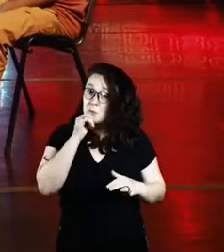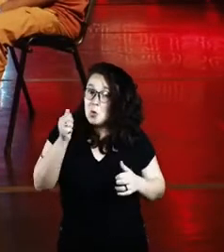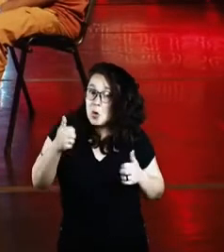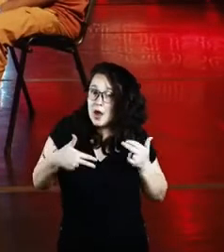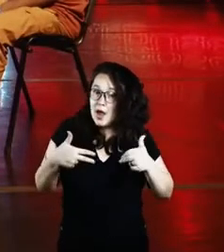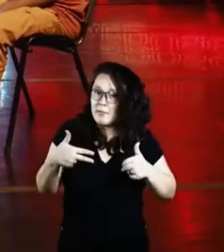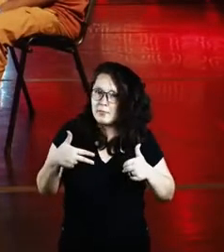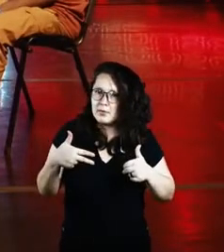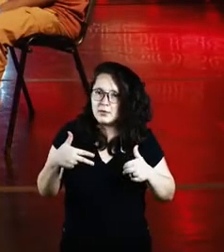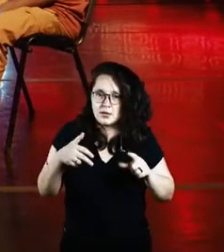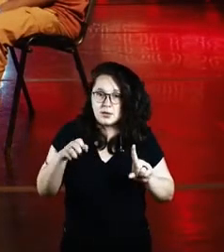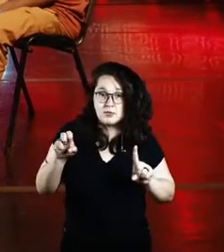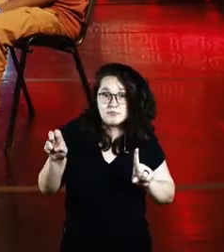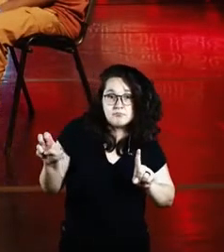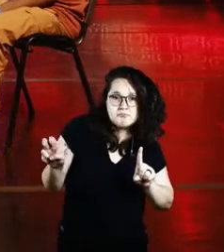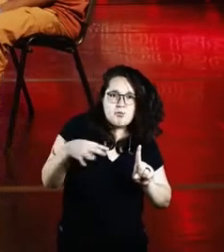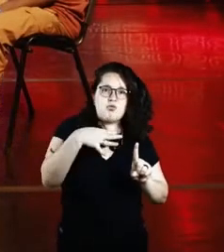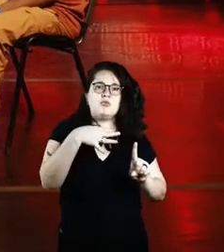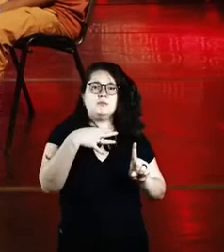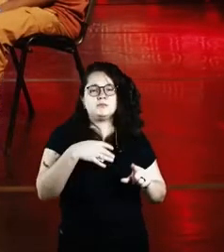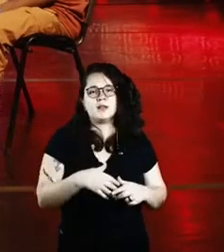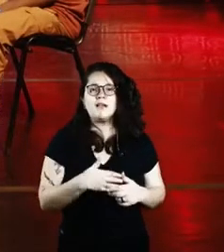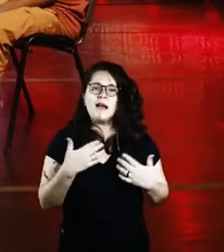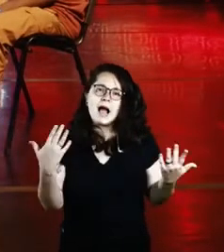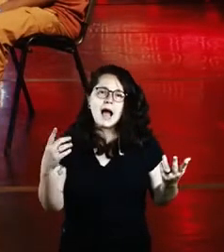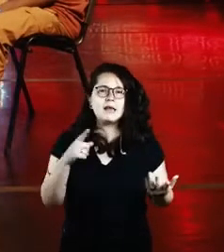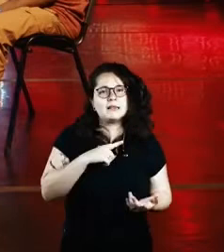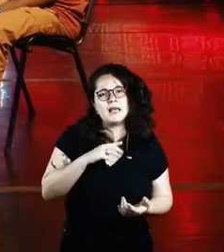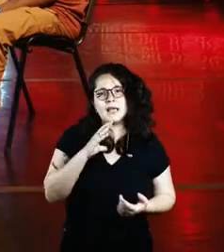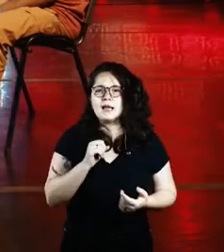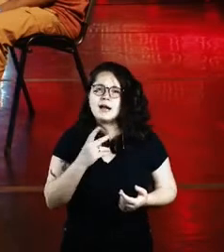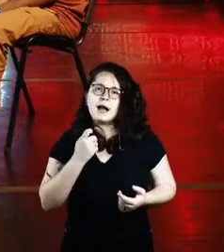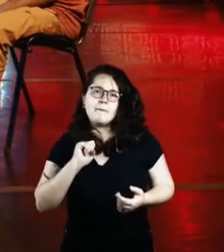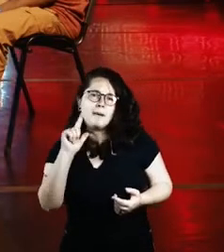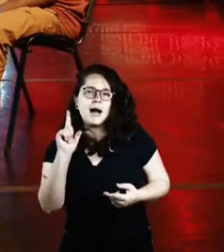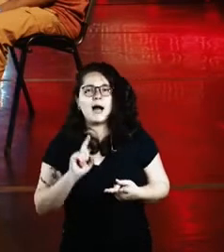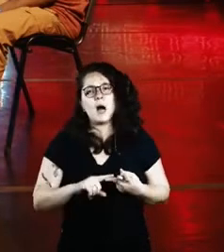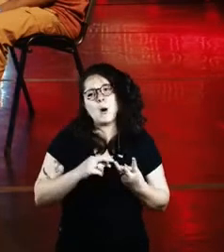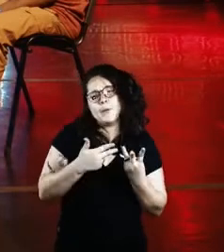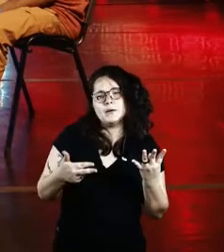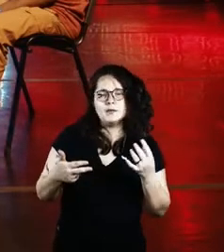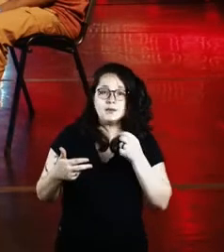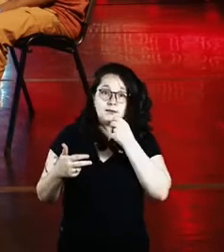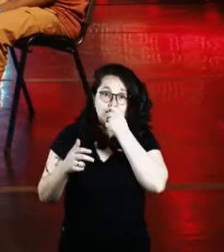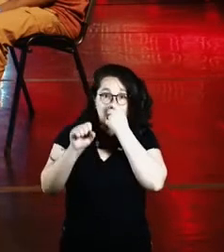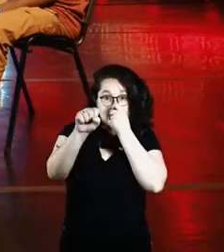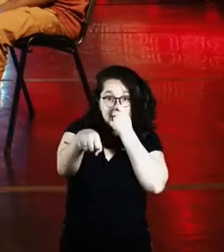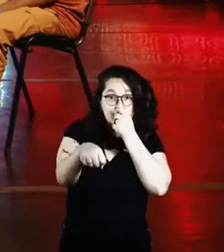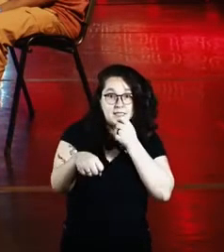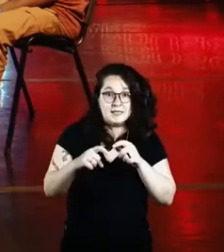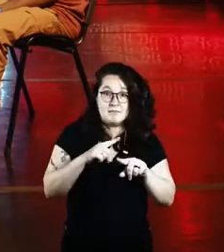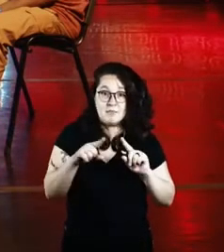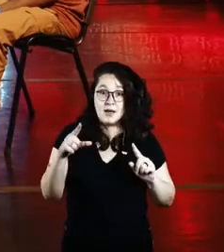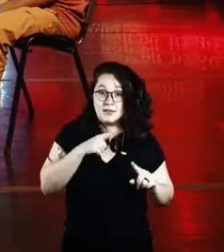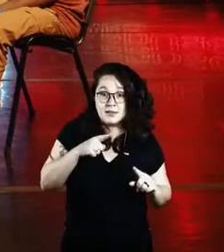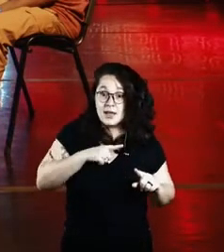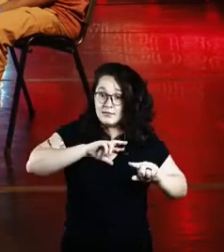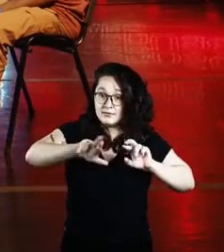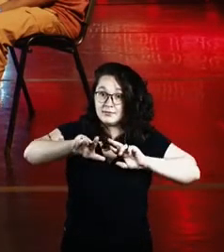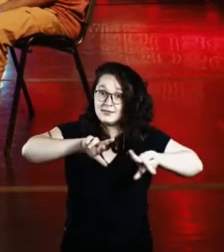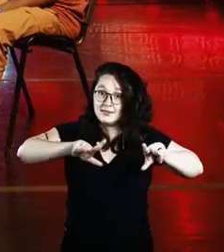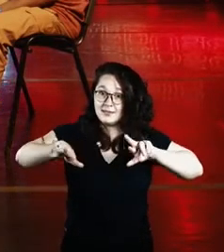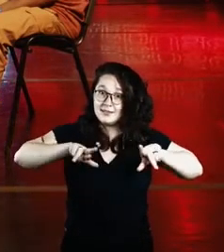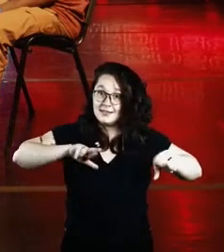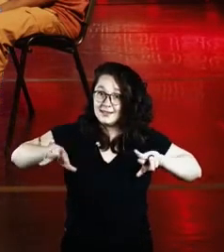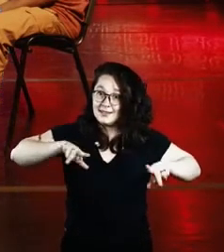aí, entendeu? Ah, mas toca o Cabal, toca não sei o que lá, mas... Meu, existe o underground, né? Você tá ligado o que eu tô falando?